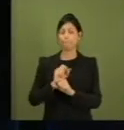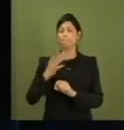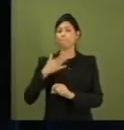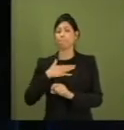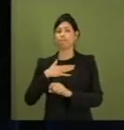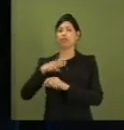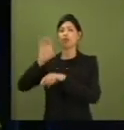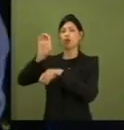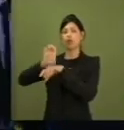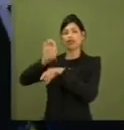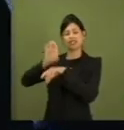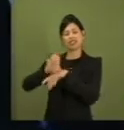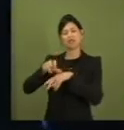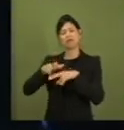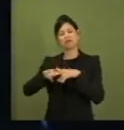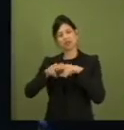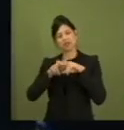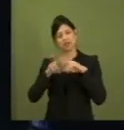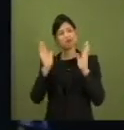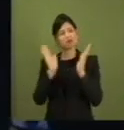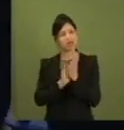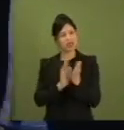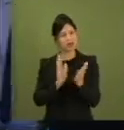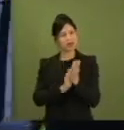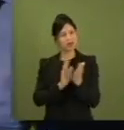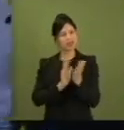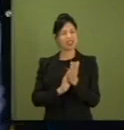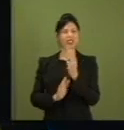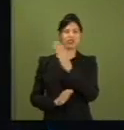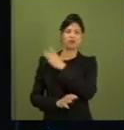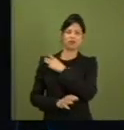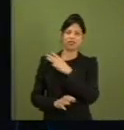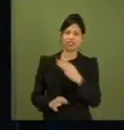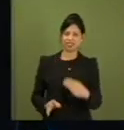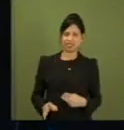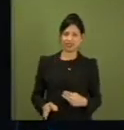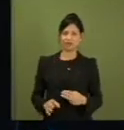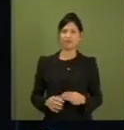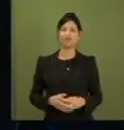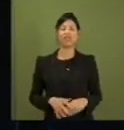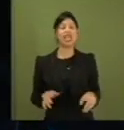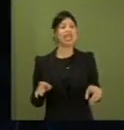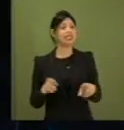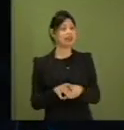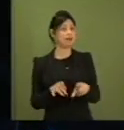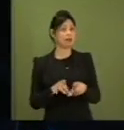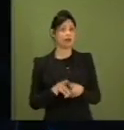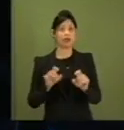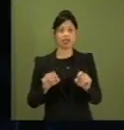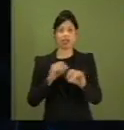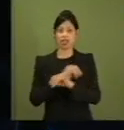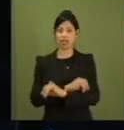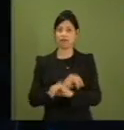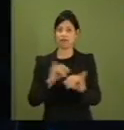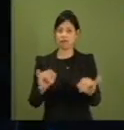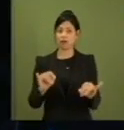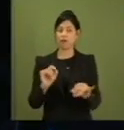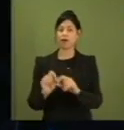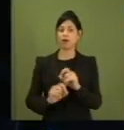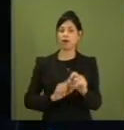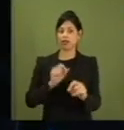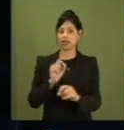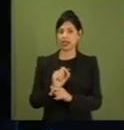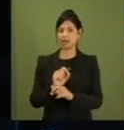Então, parabéns, ministro Luiz Marinho. Tive a satisfação também de ver a participação do